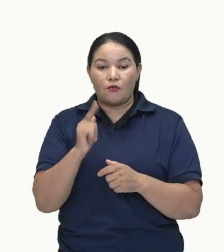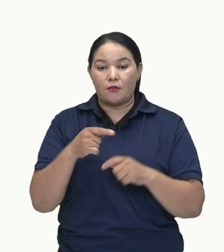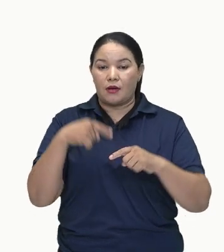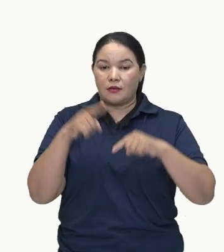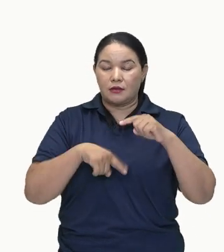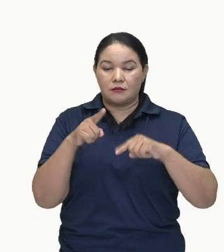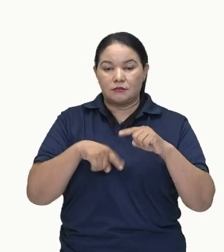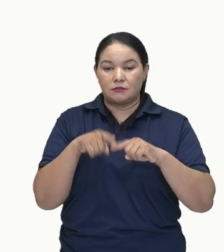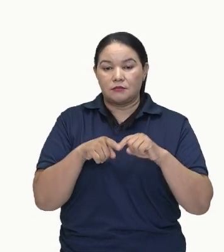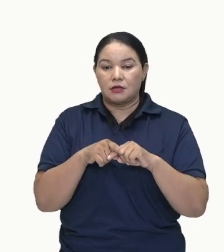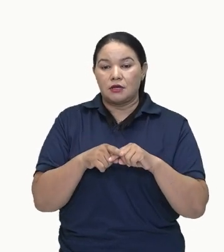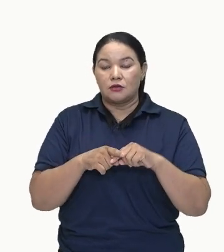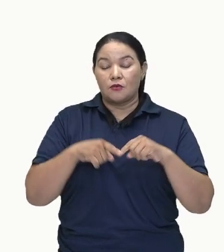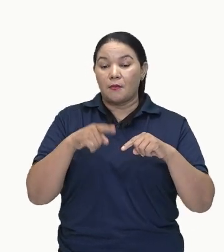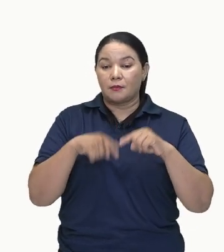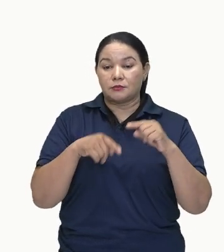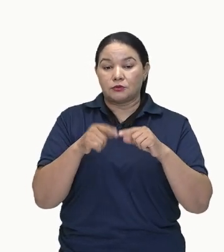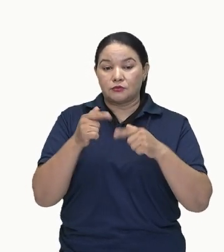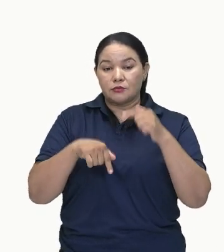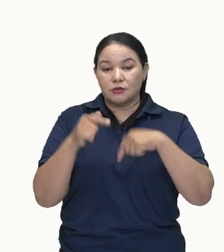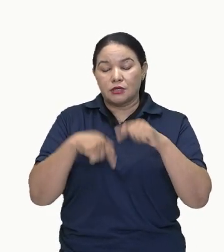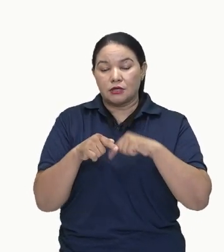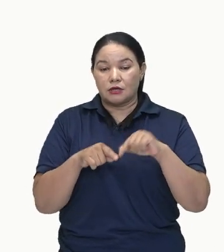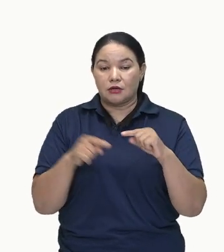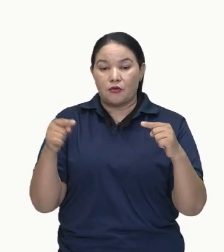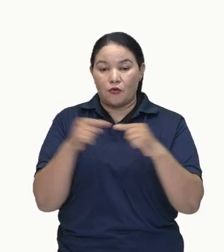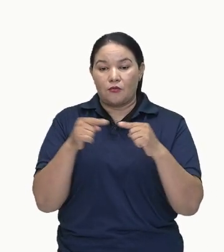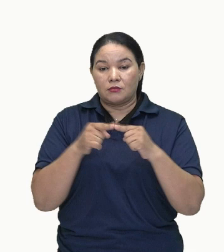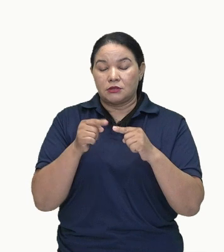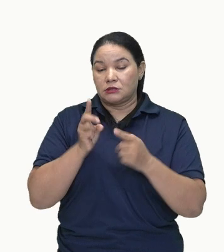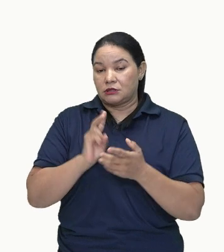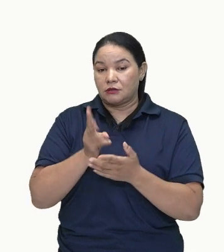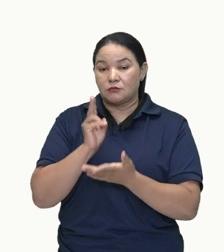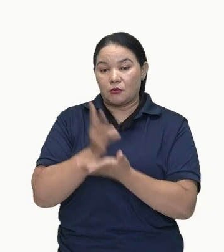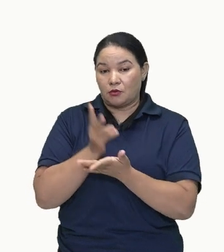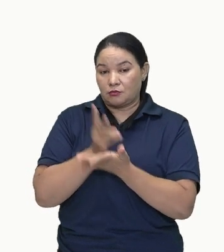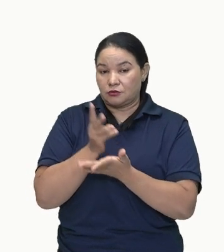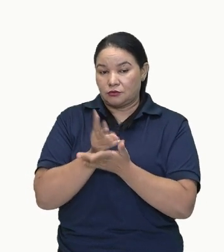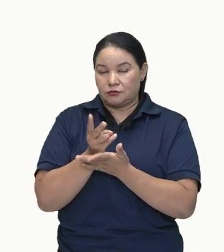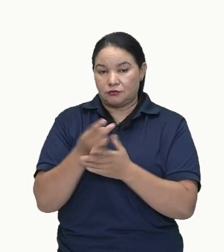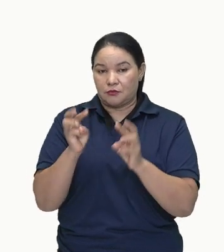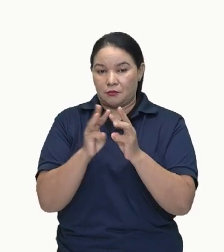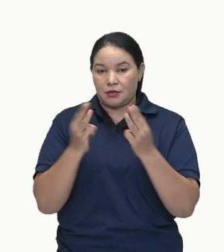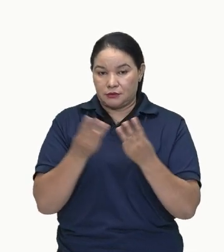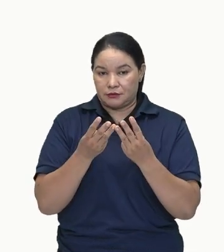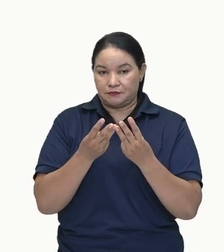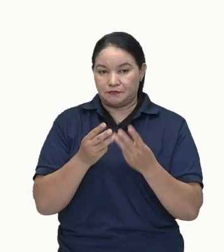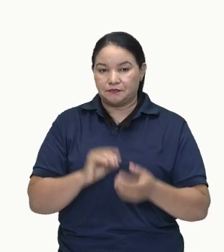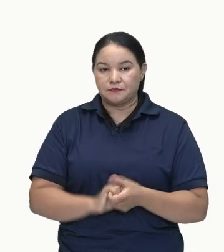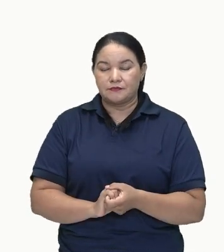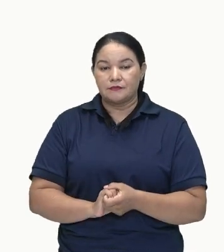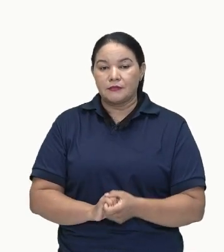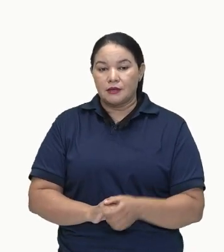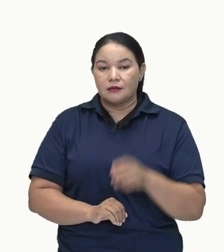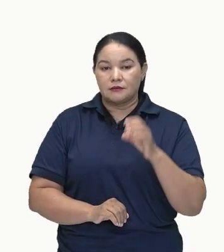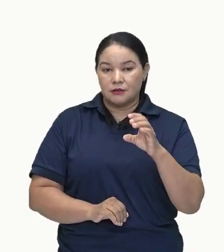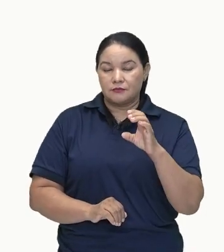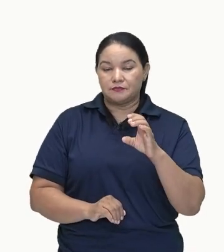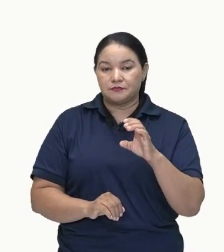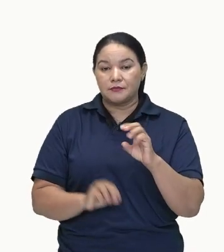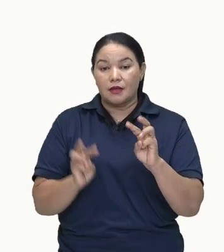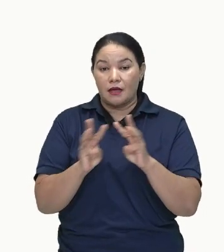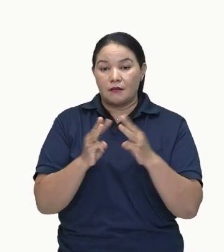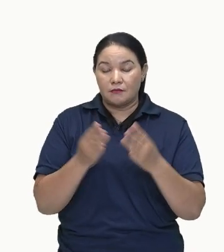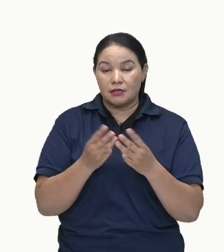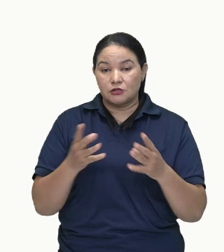composto químico se combinam, sempre em proporções fixas em massa. Letra C. A